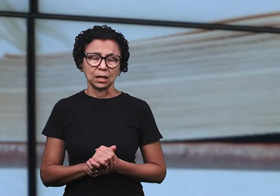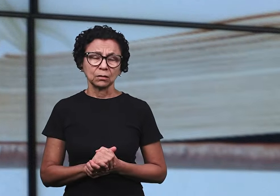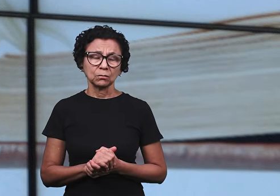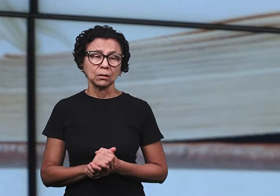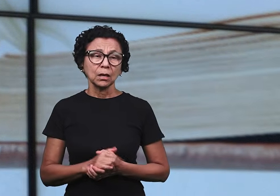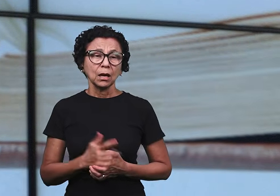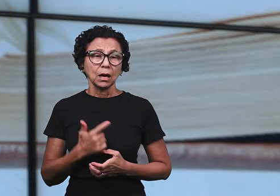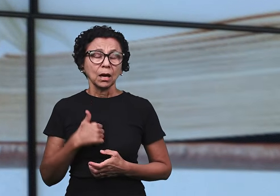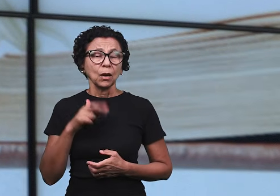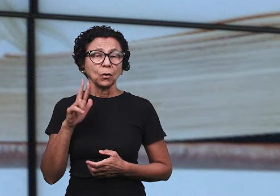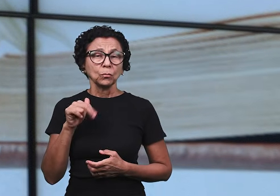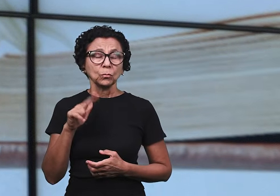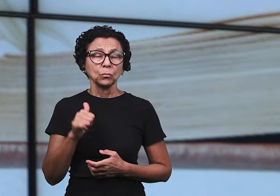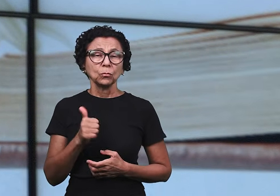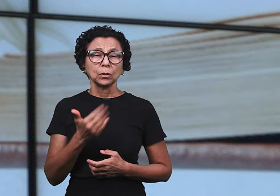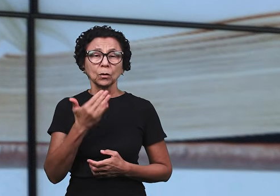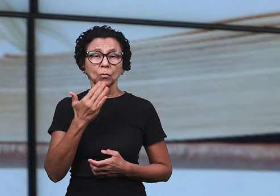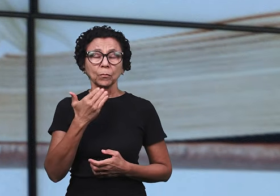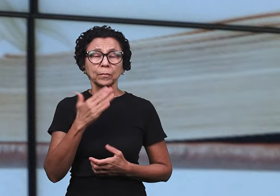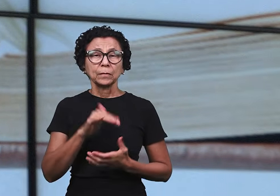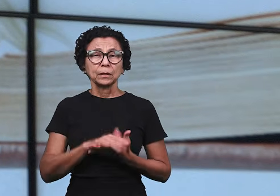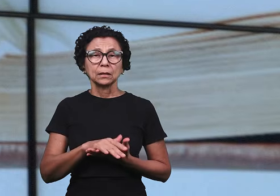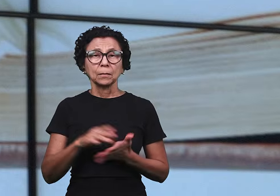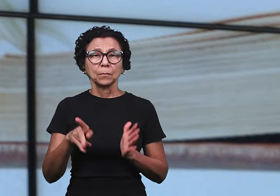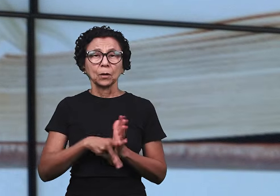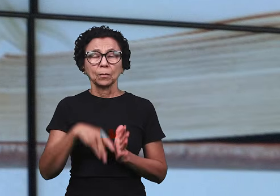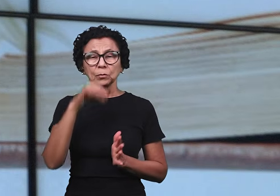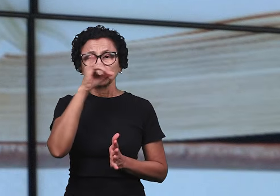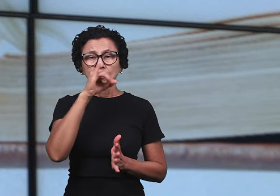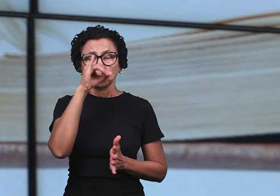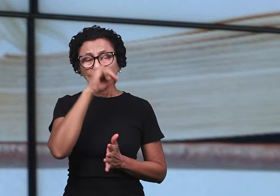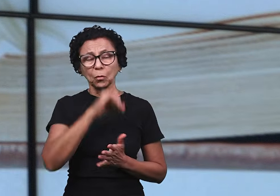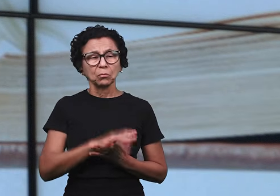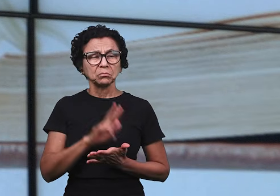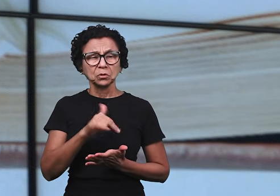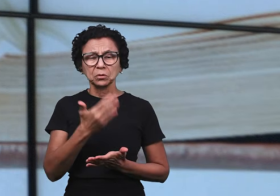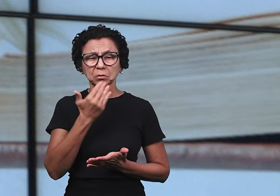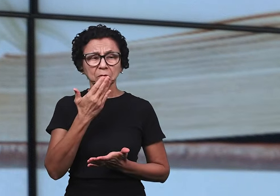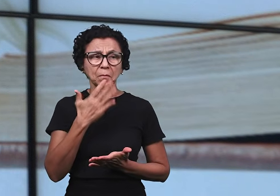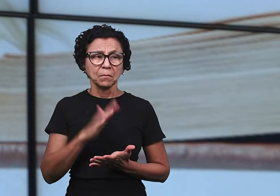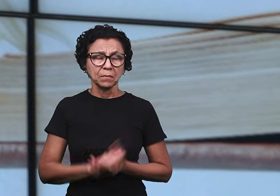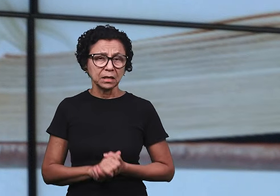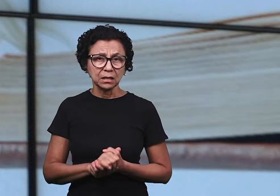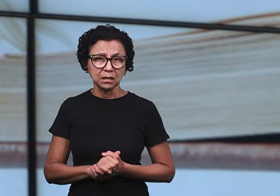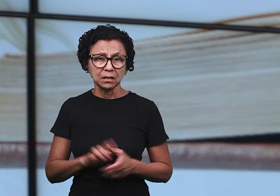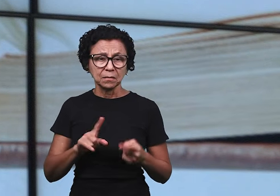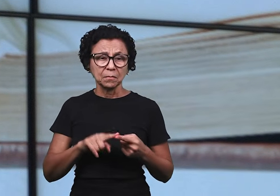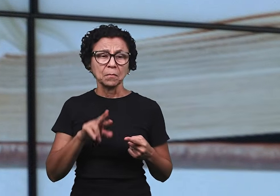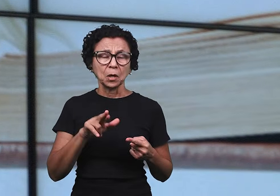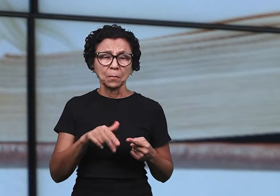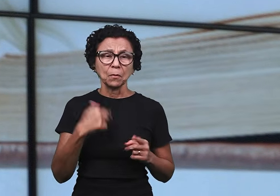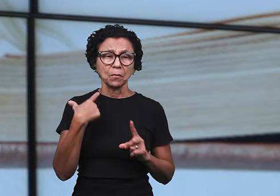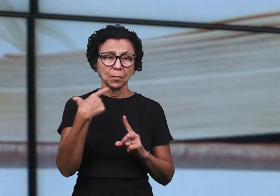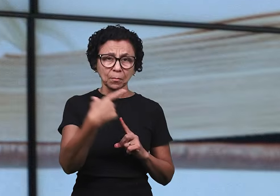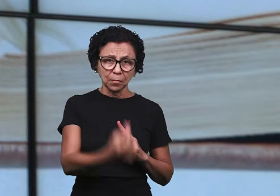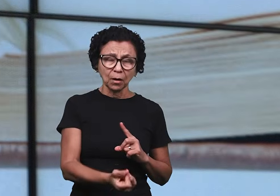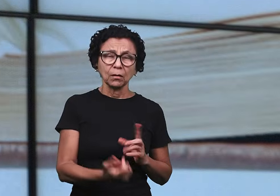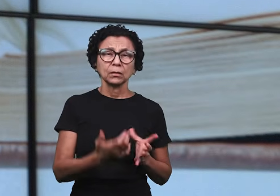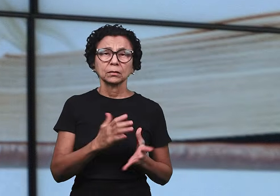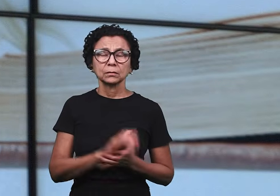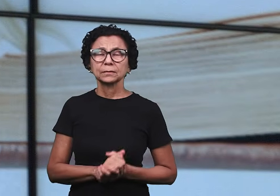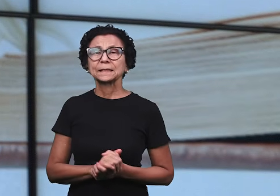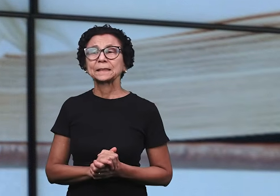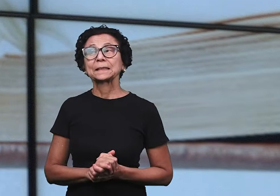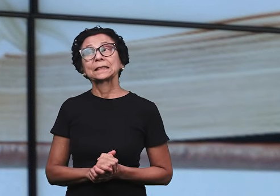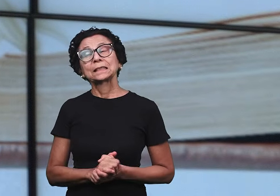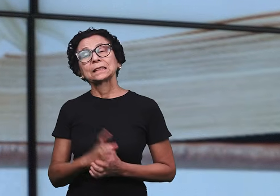envolvi com a comida de porcos, mas a nossa alma ela é pecadora e nós precisamos do perdão do